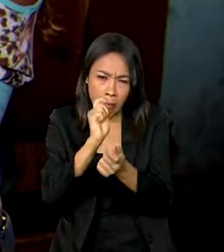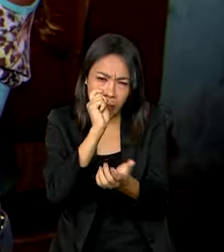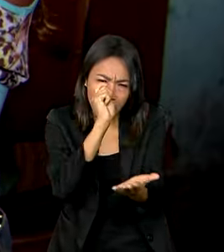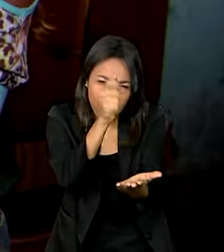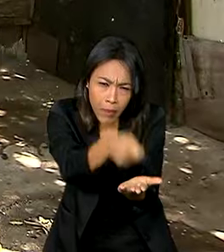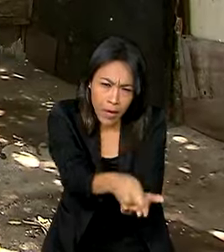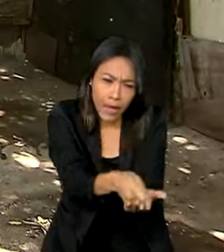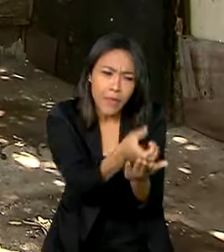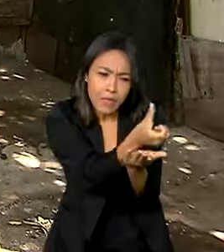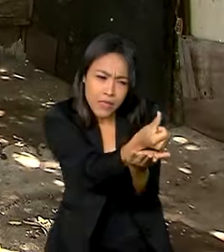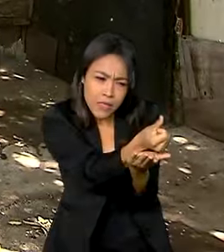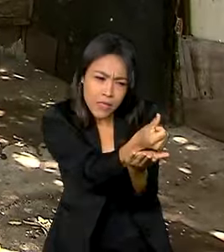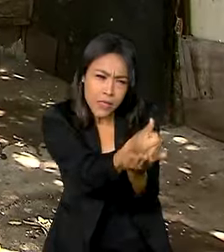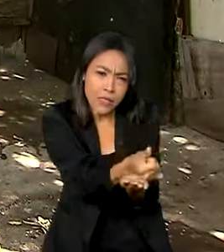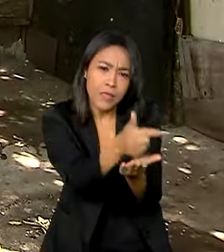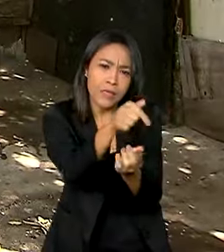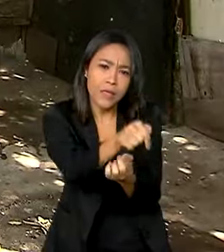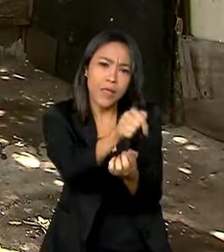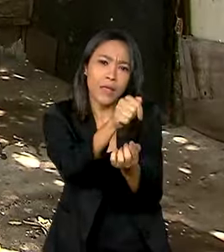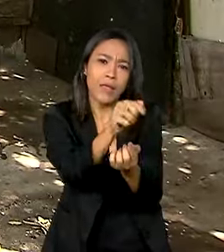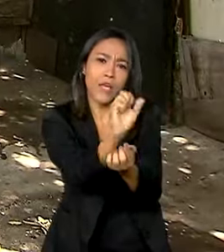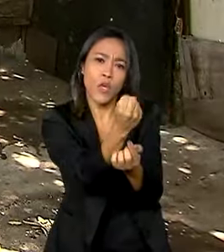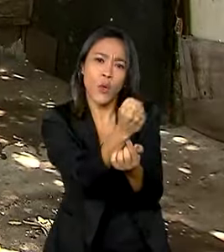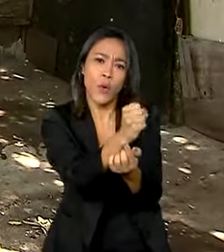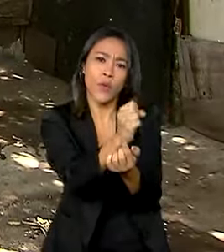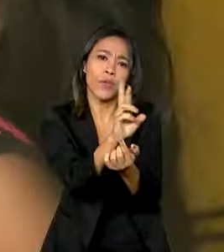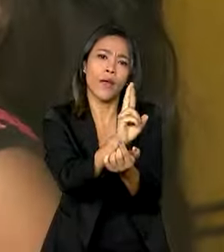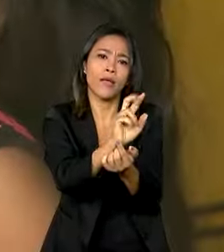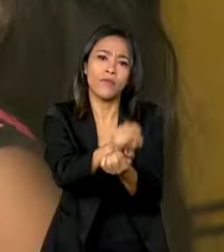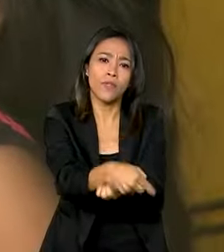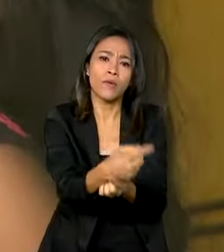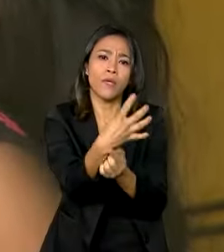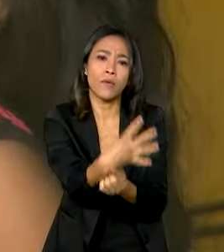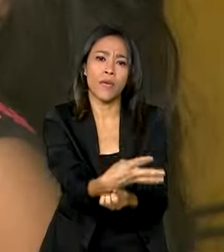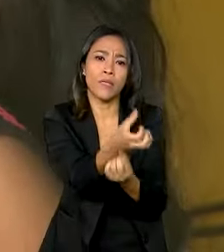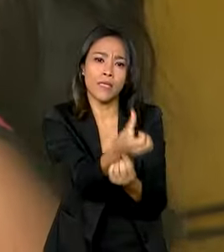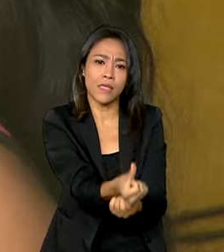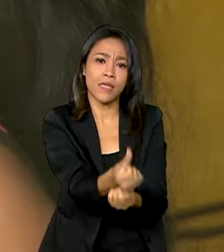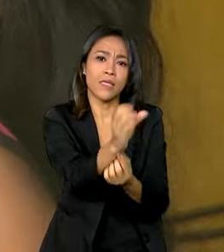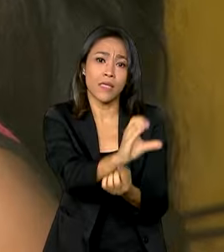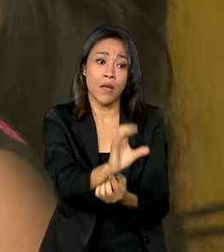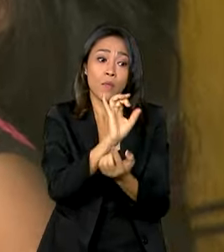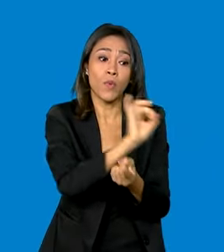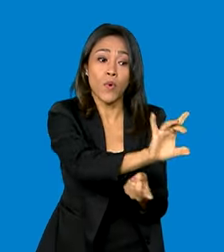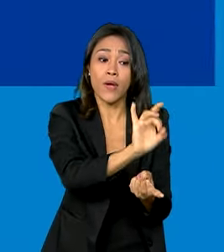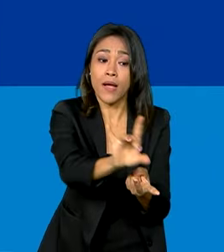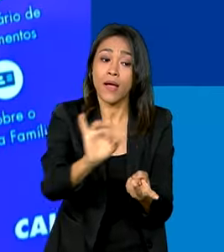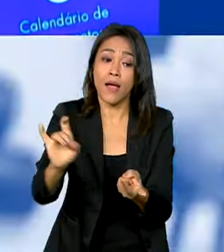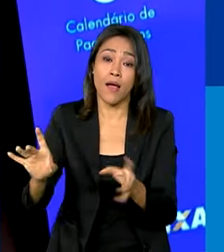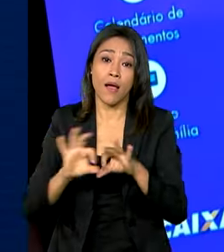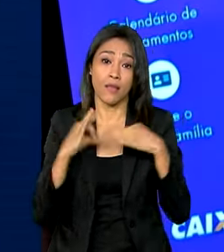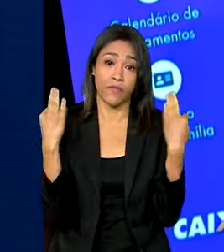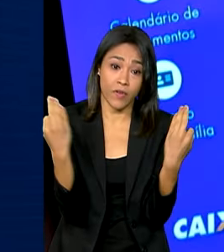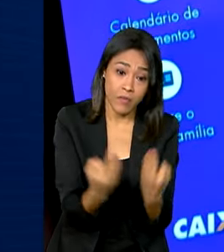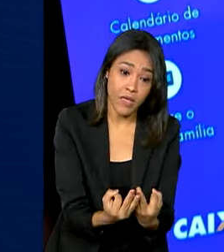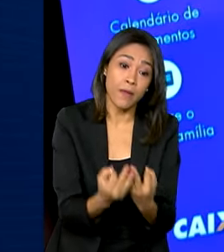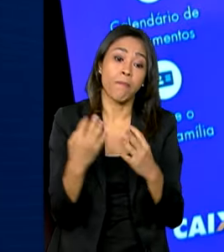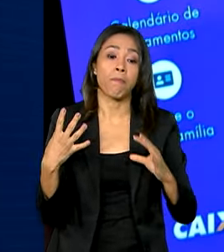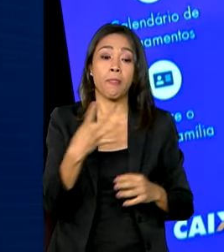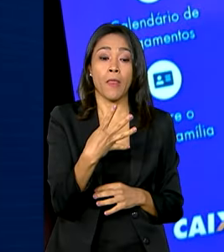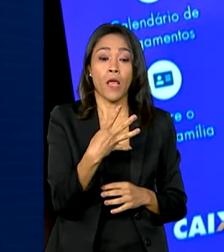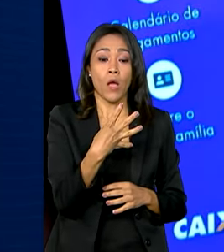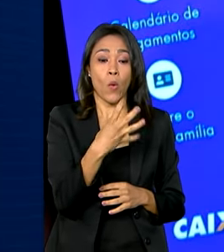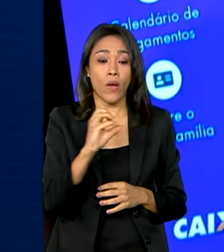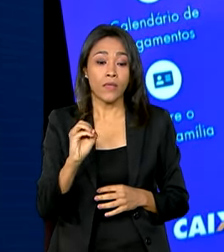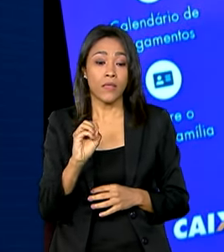de R 678,9 6 por família das 400.000